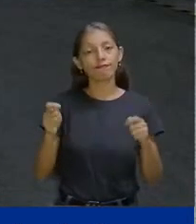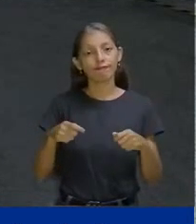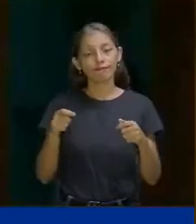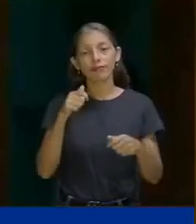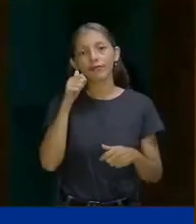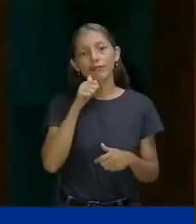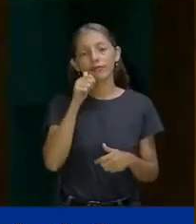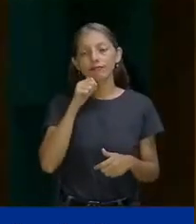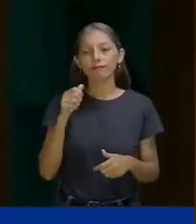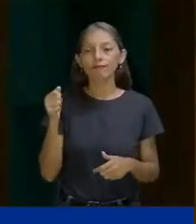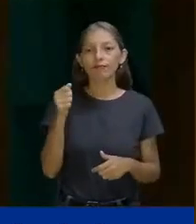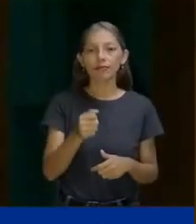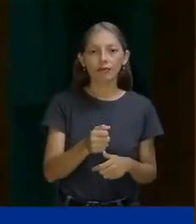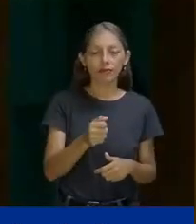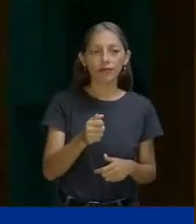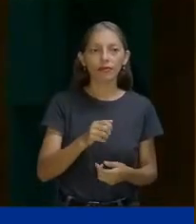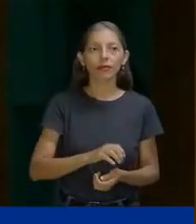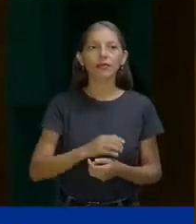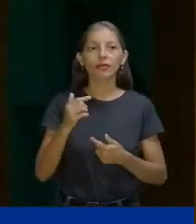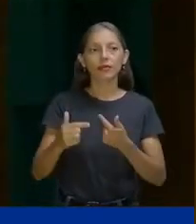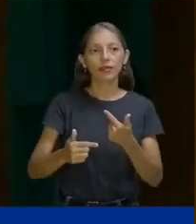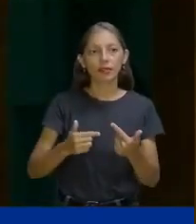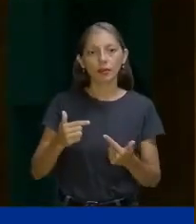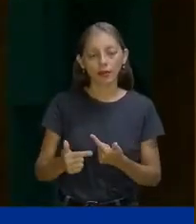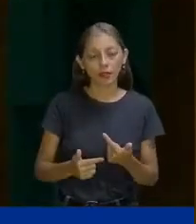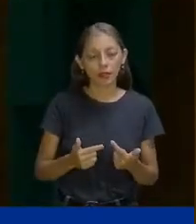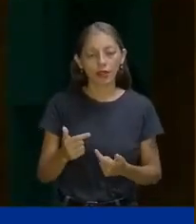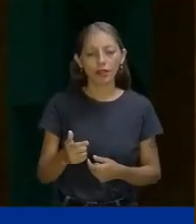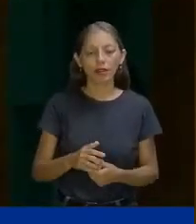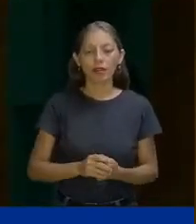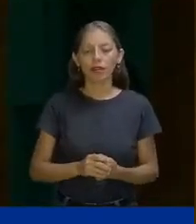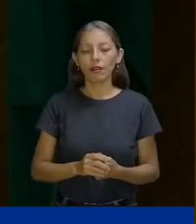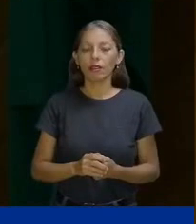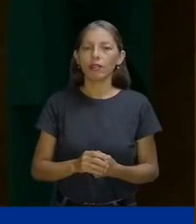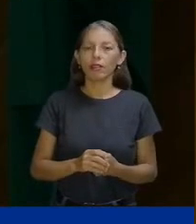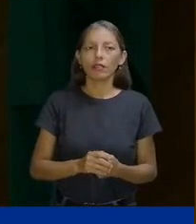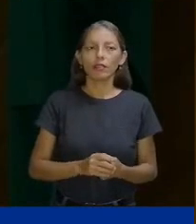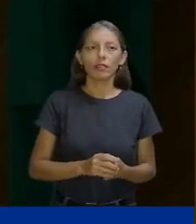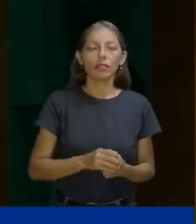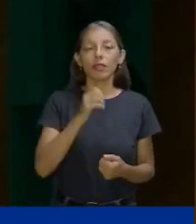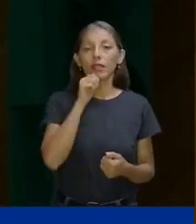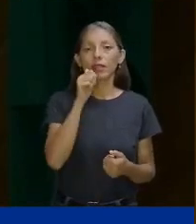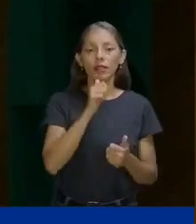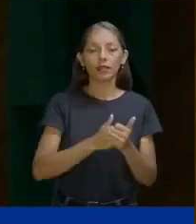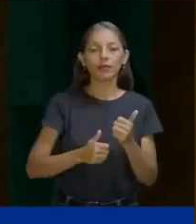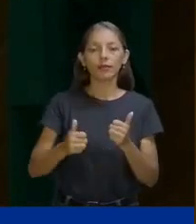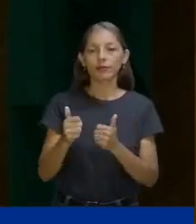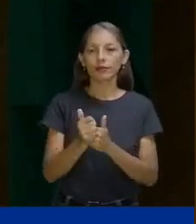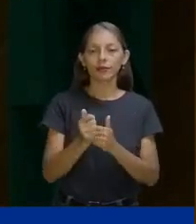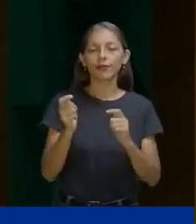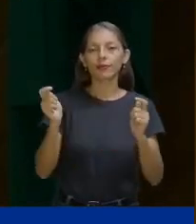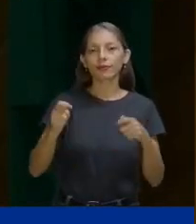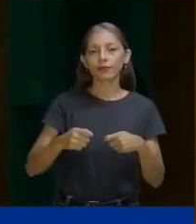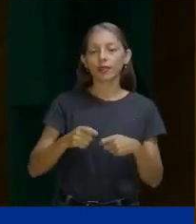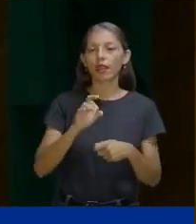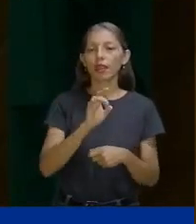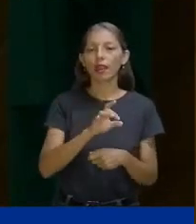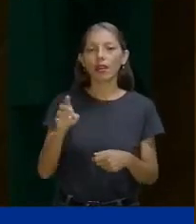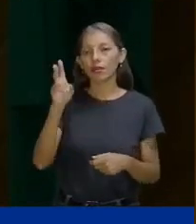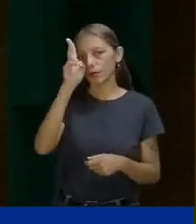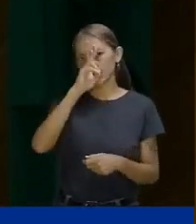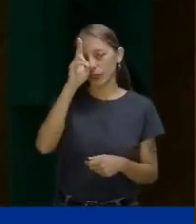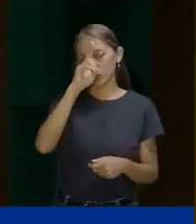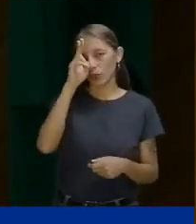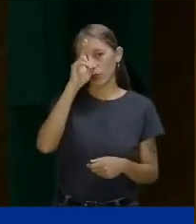com tanto protagonismo, transcende de forma bem significativa a própria história dessas mulheres. Foco na